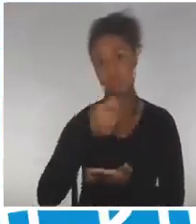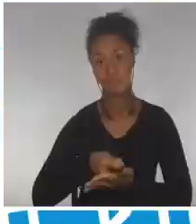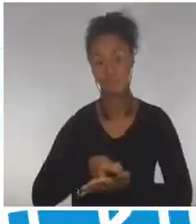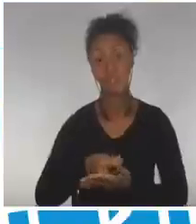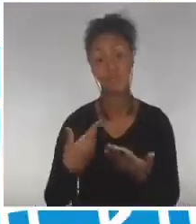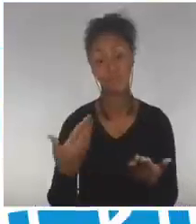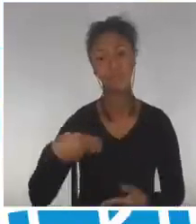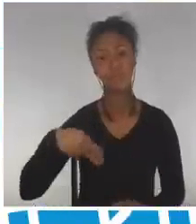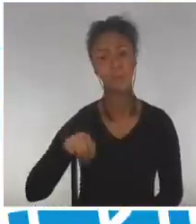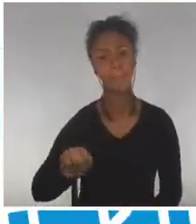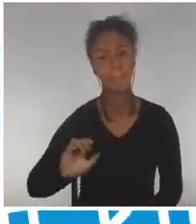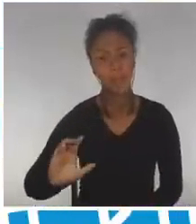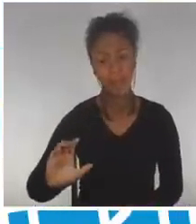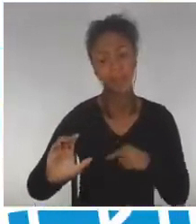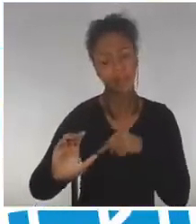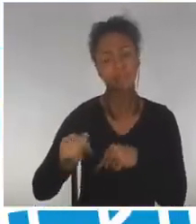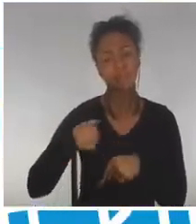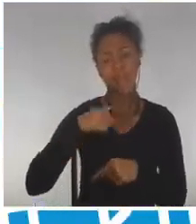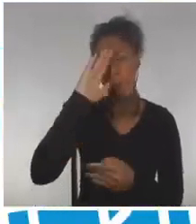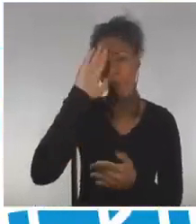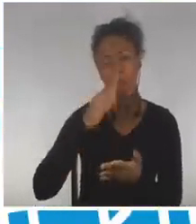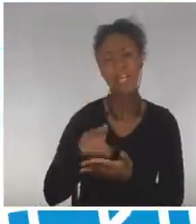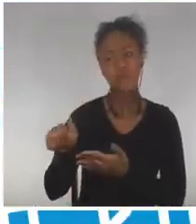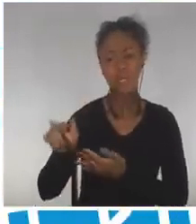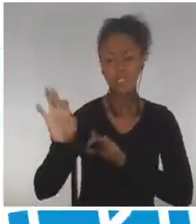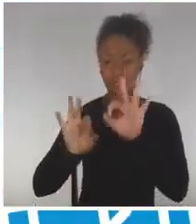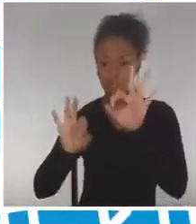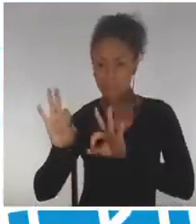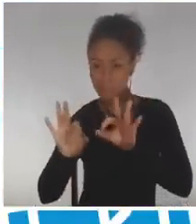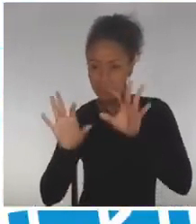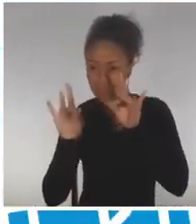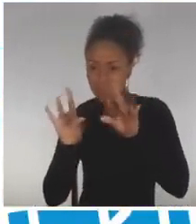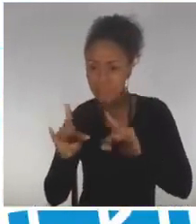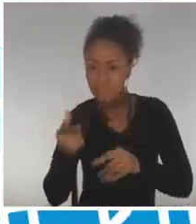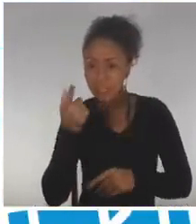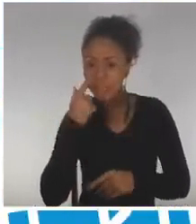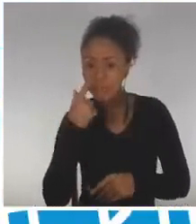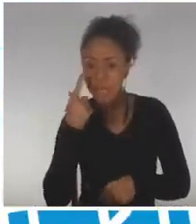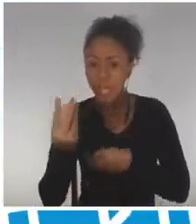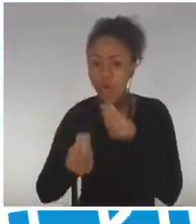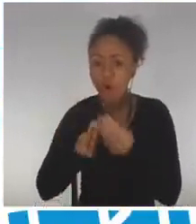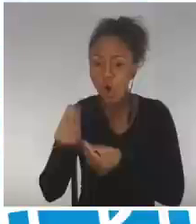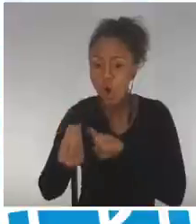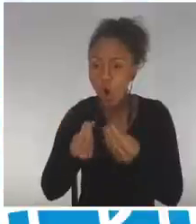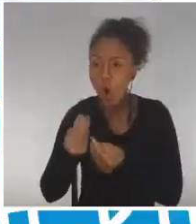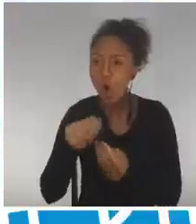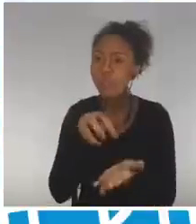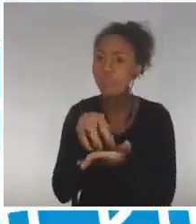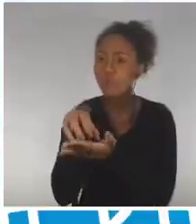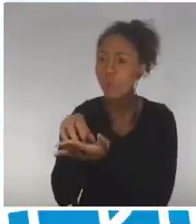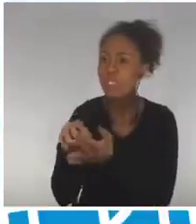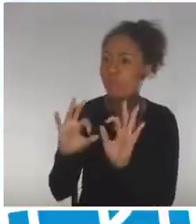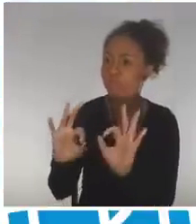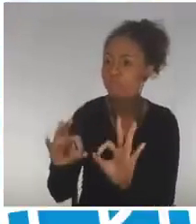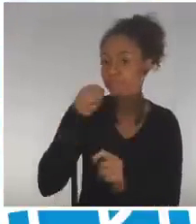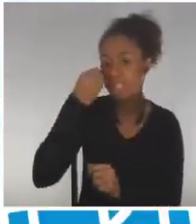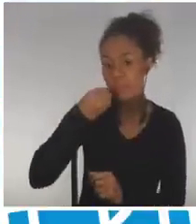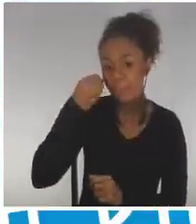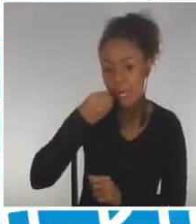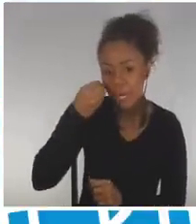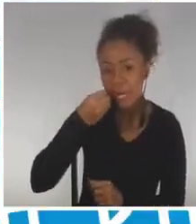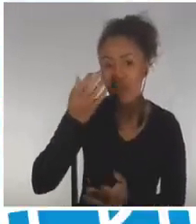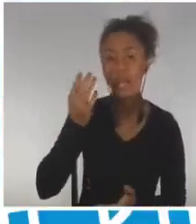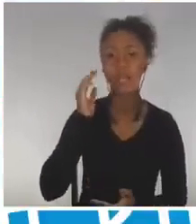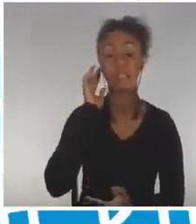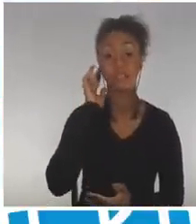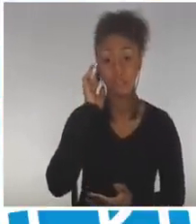tomar todos os cuidados para contratar as instituições sólidas, que têm experiência na área, têm expertise